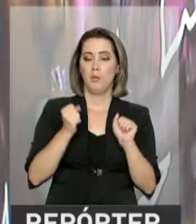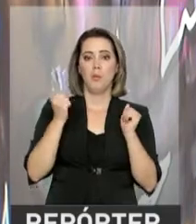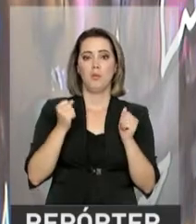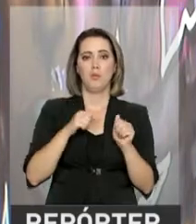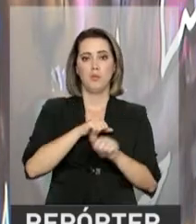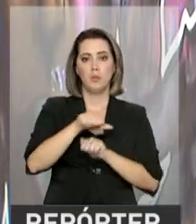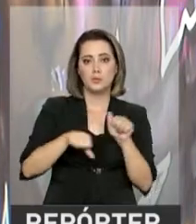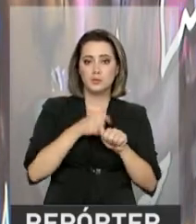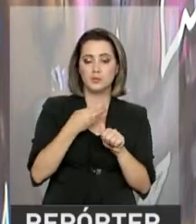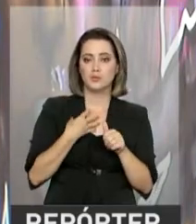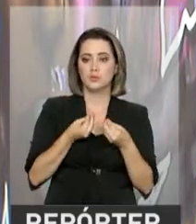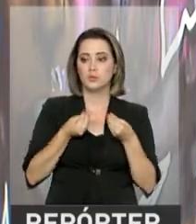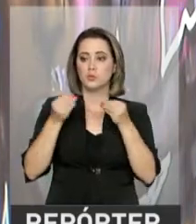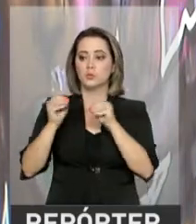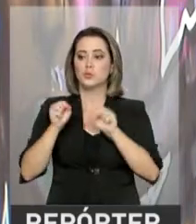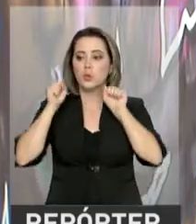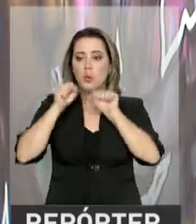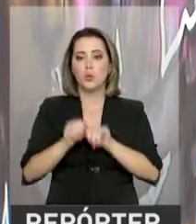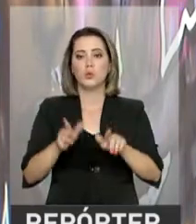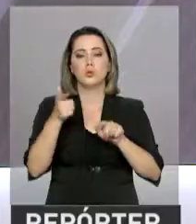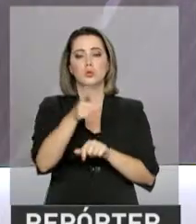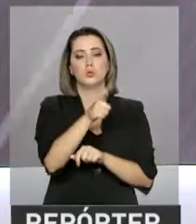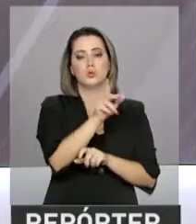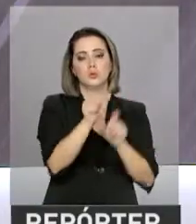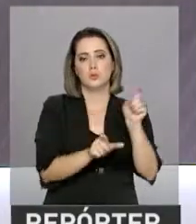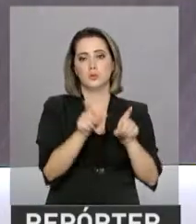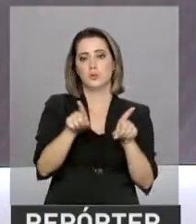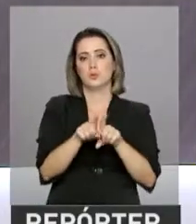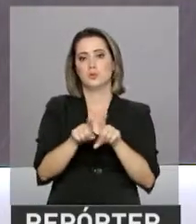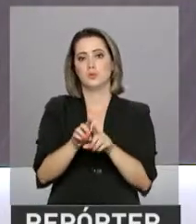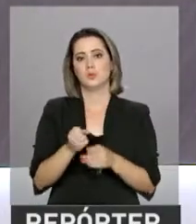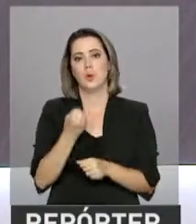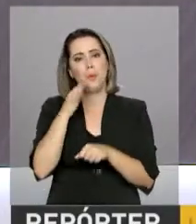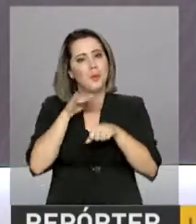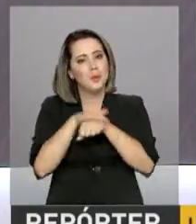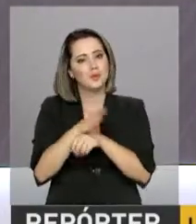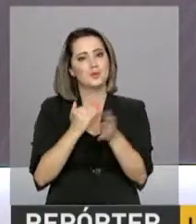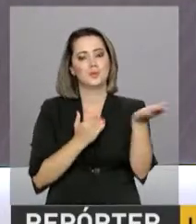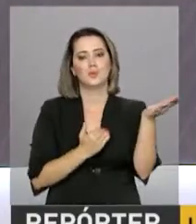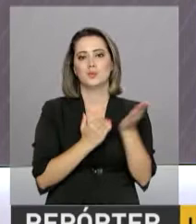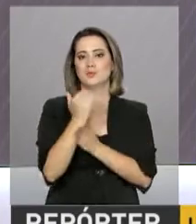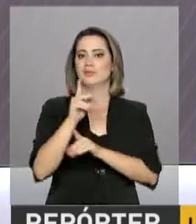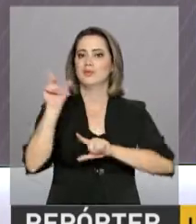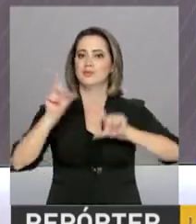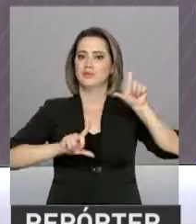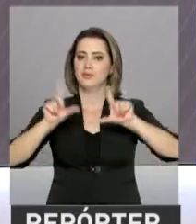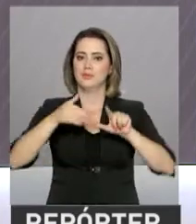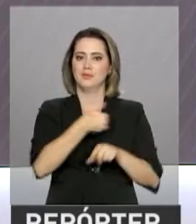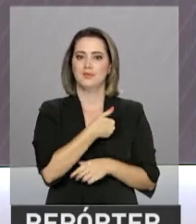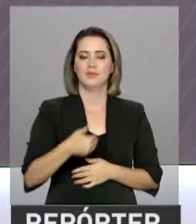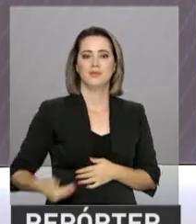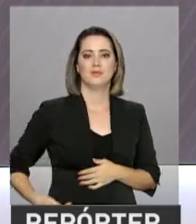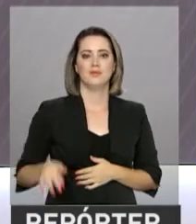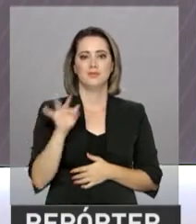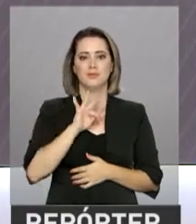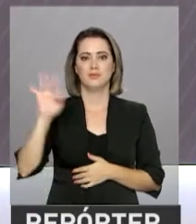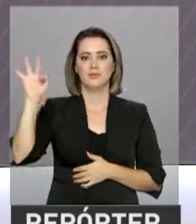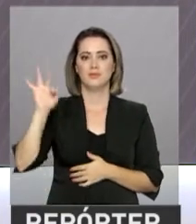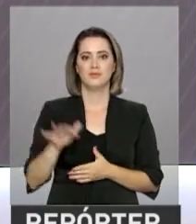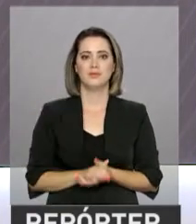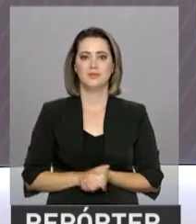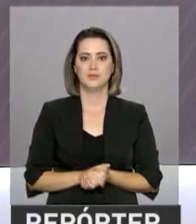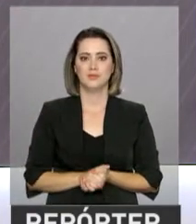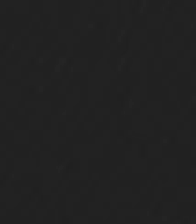o que a gente faz está outras pessoas também uma boa noite pra você continue com a gente na nbr a tv do governo